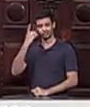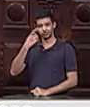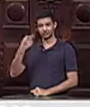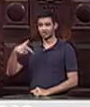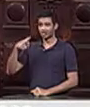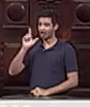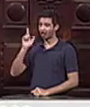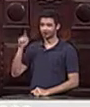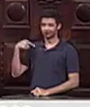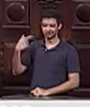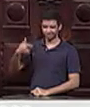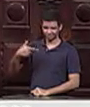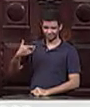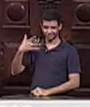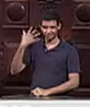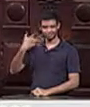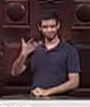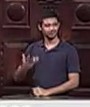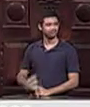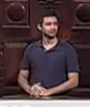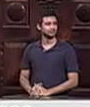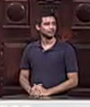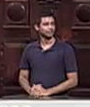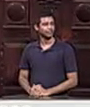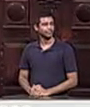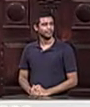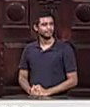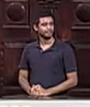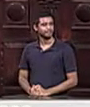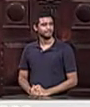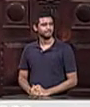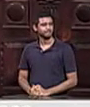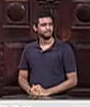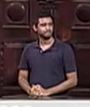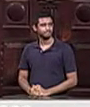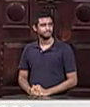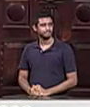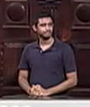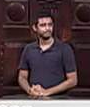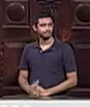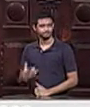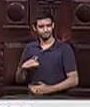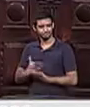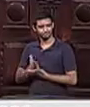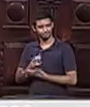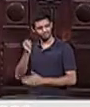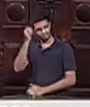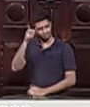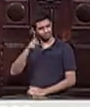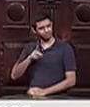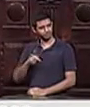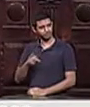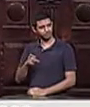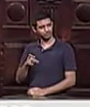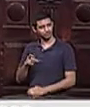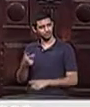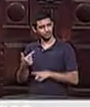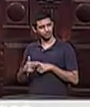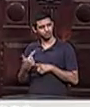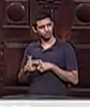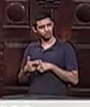precedeu, usando linguagem popular, deputado Eliomar Coelho, é um jogo de esperto. Porque você